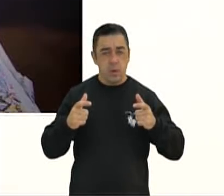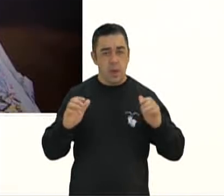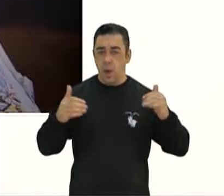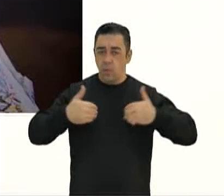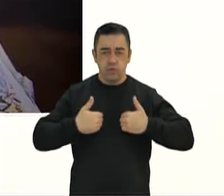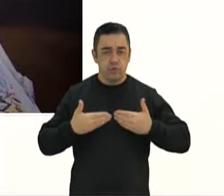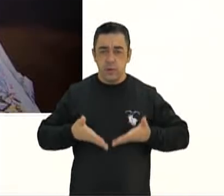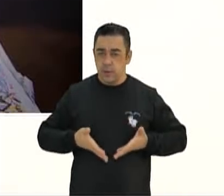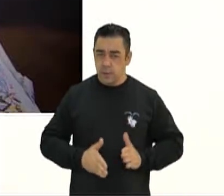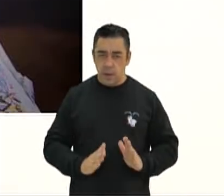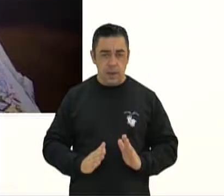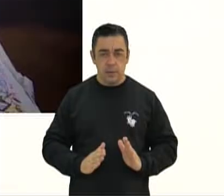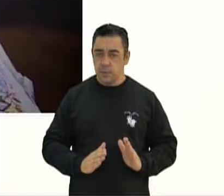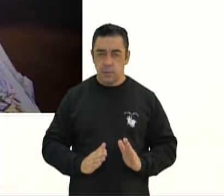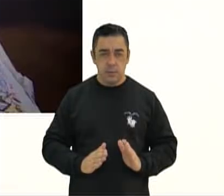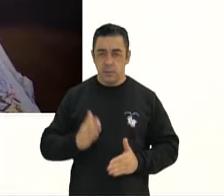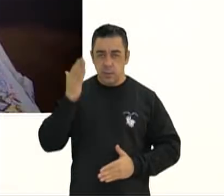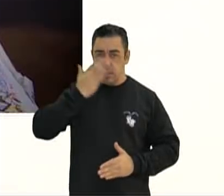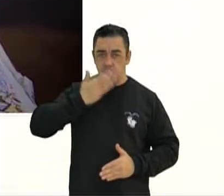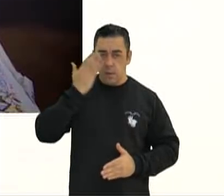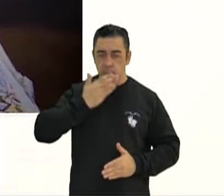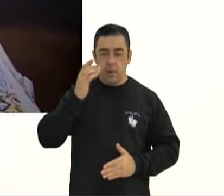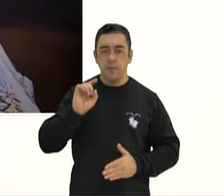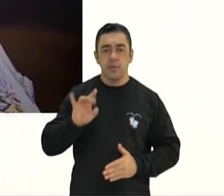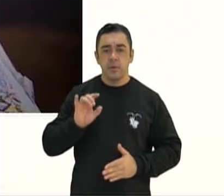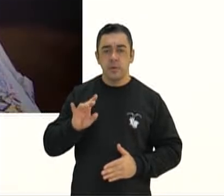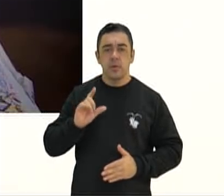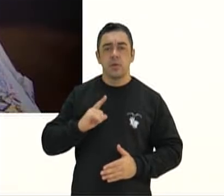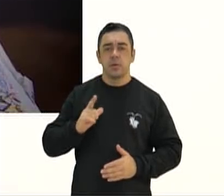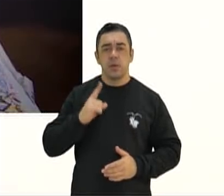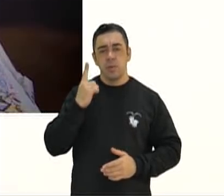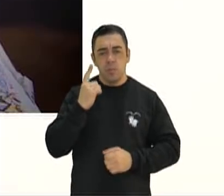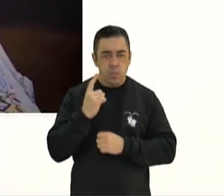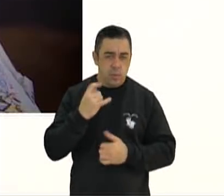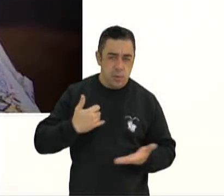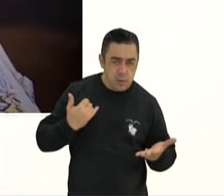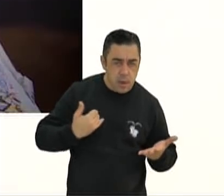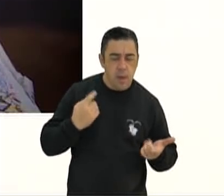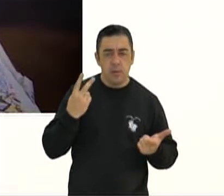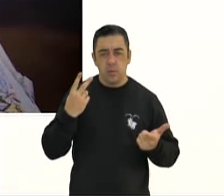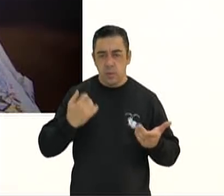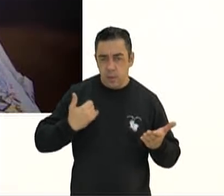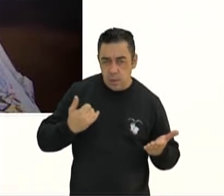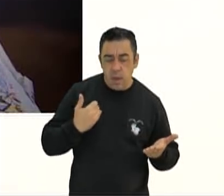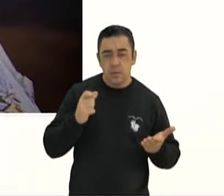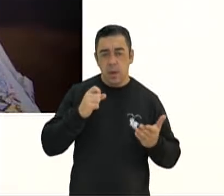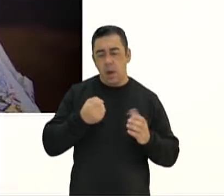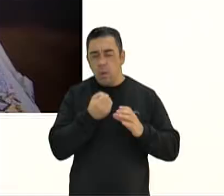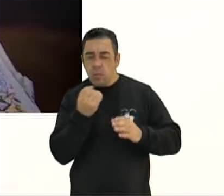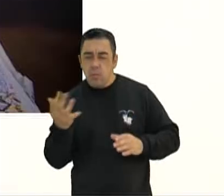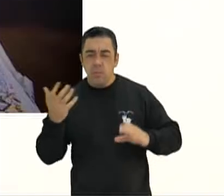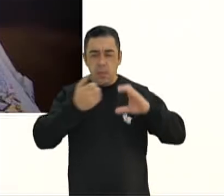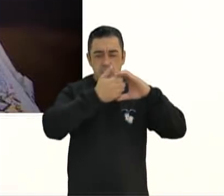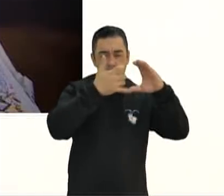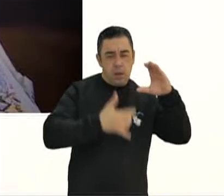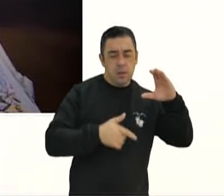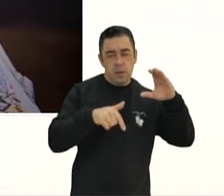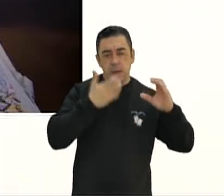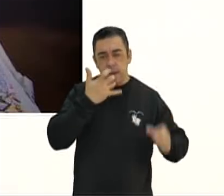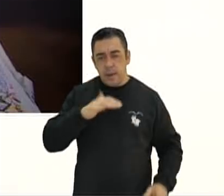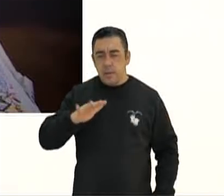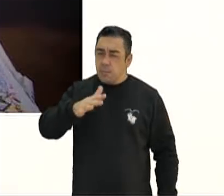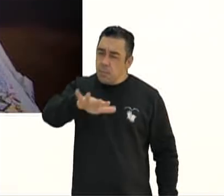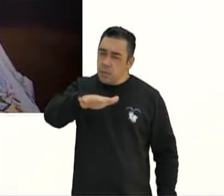quando nasce, apresenta só lá quando tem 1, 2 anos de idade, algumas características, mas, na verdade, a criança só a partir